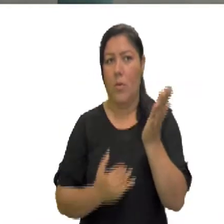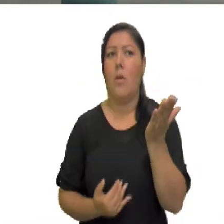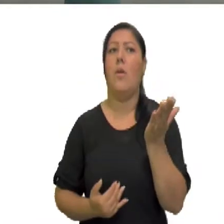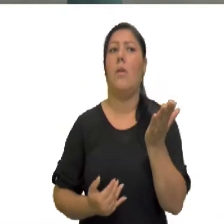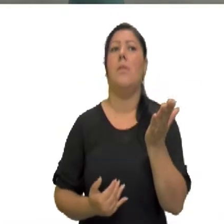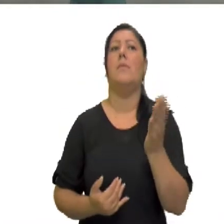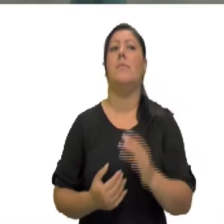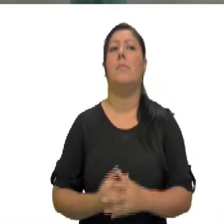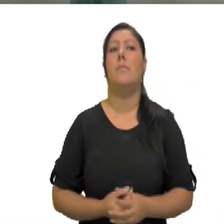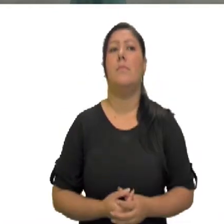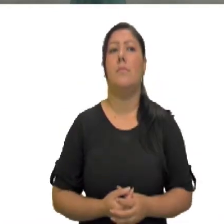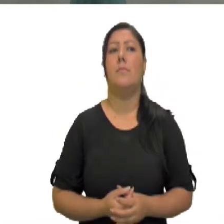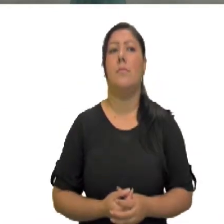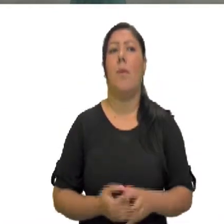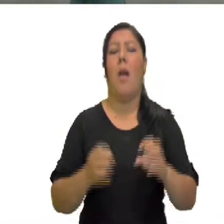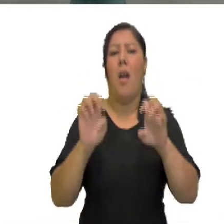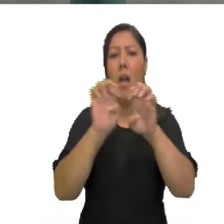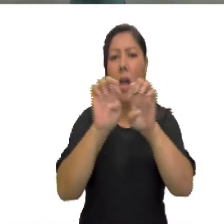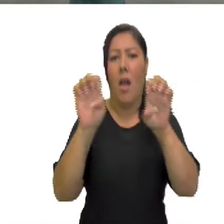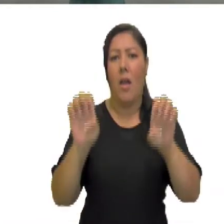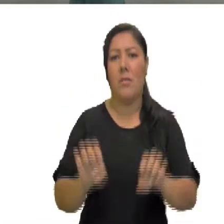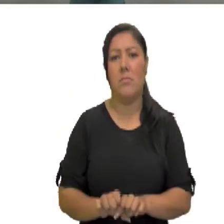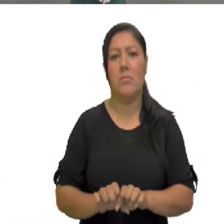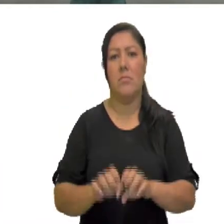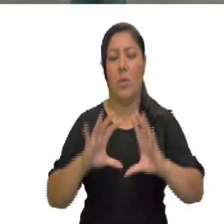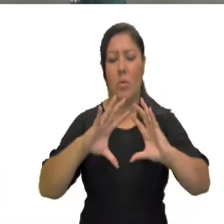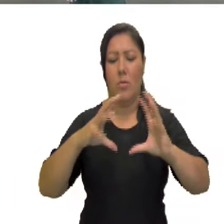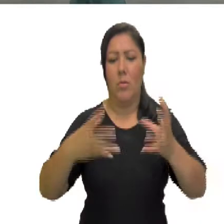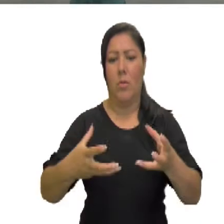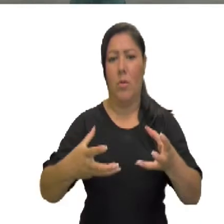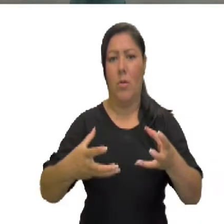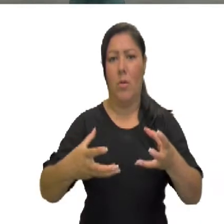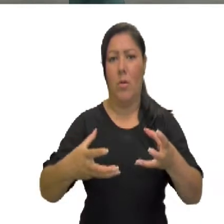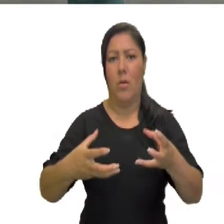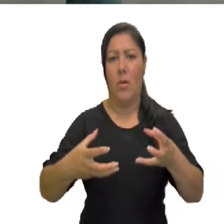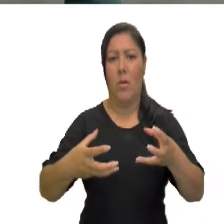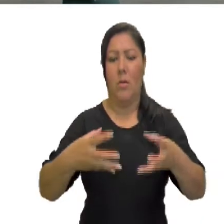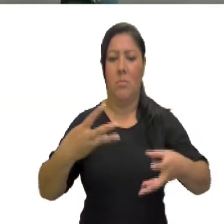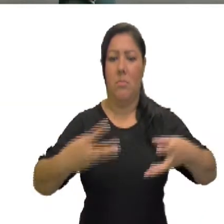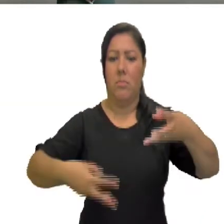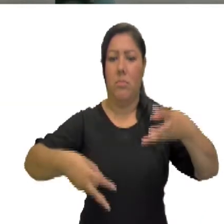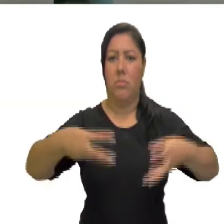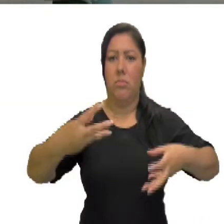estrutura de um corpo mole, um corpo que não tem, tem uma